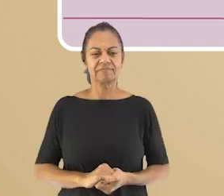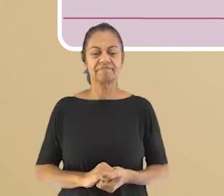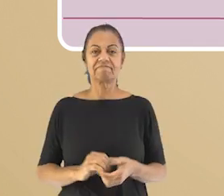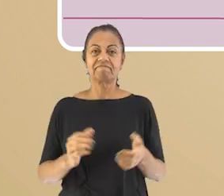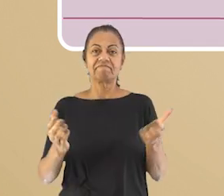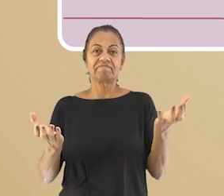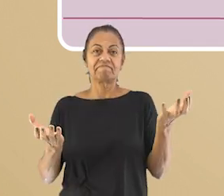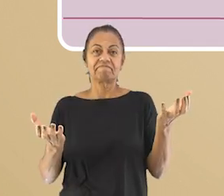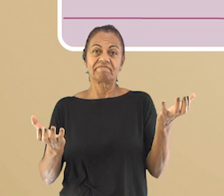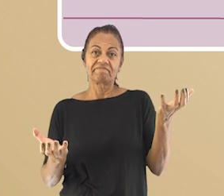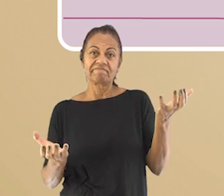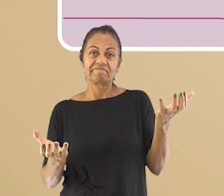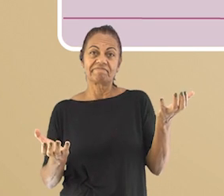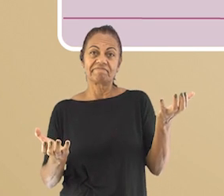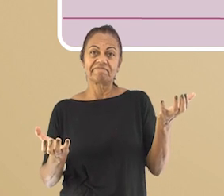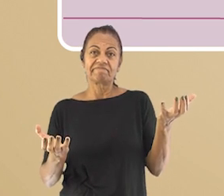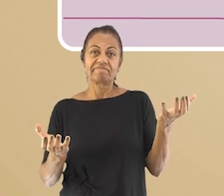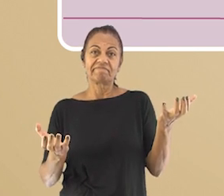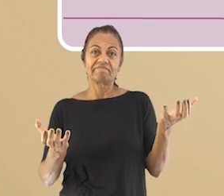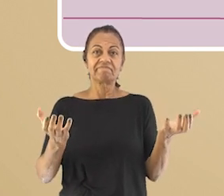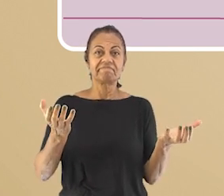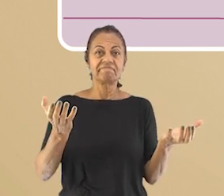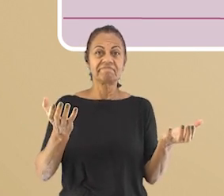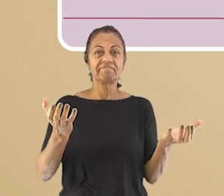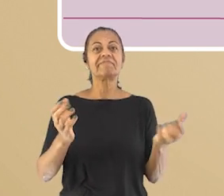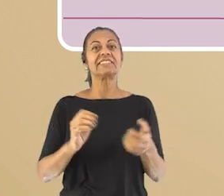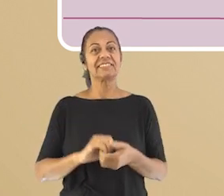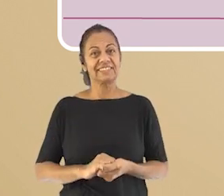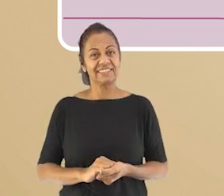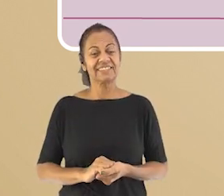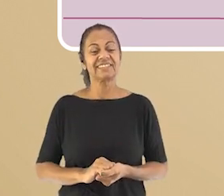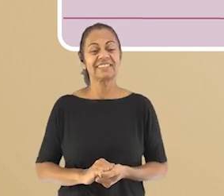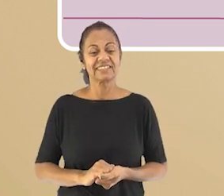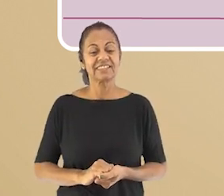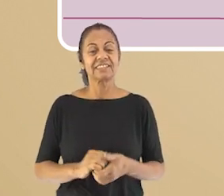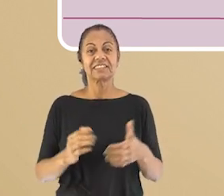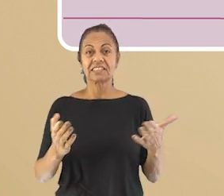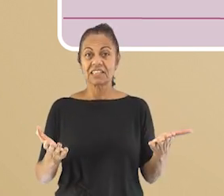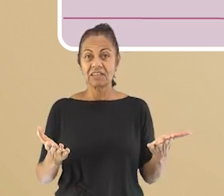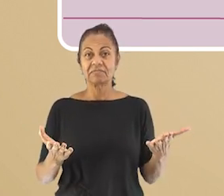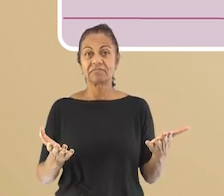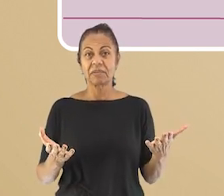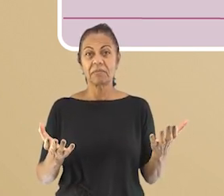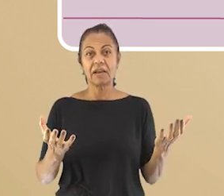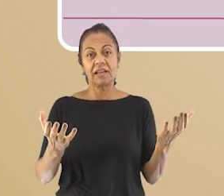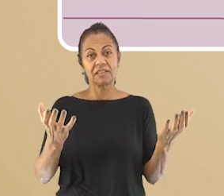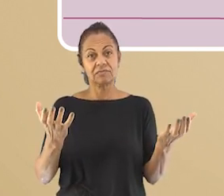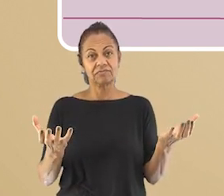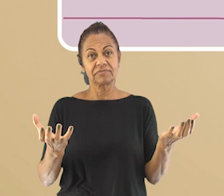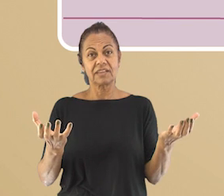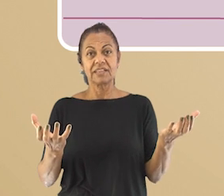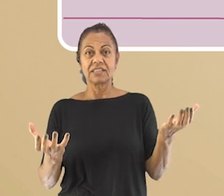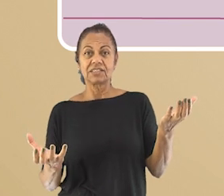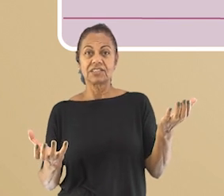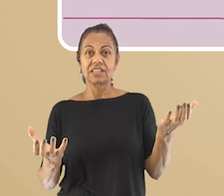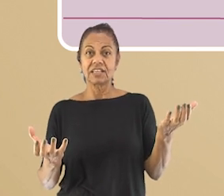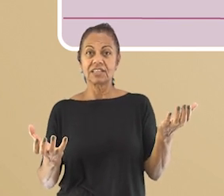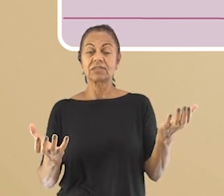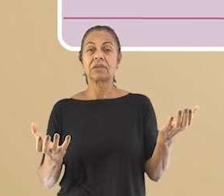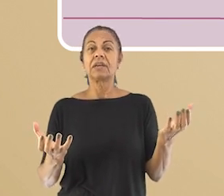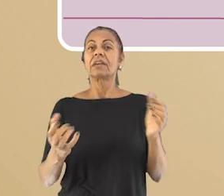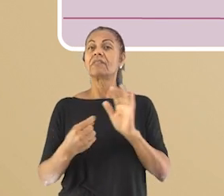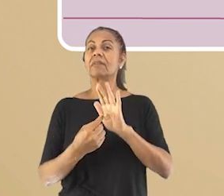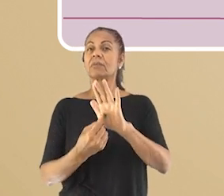Caso a gente coloque mais um chuchu do lado direito, a balança irá para o lado direito, indicando